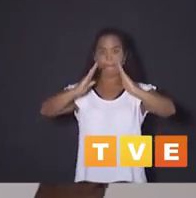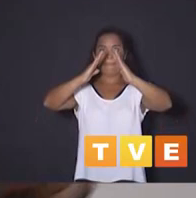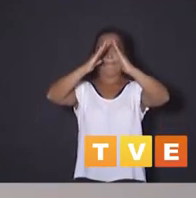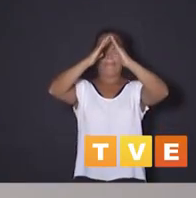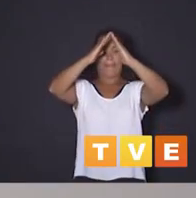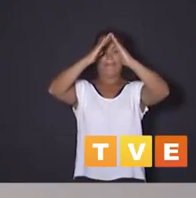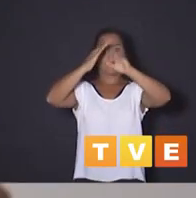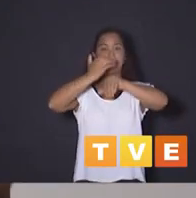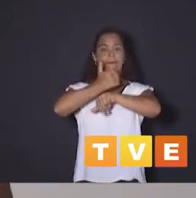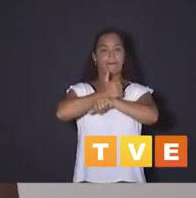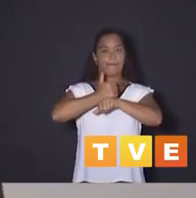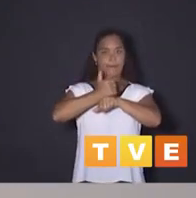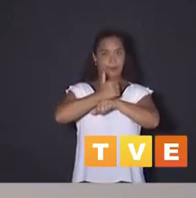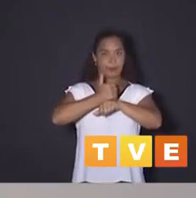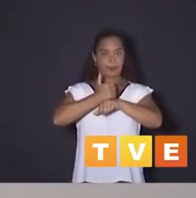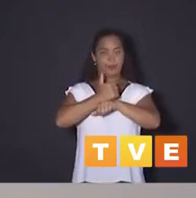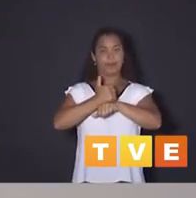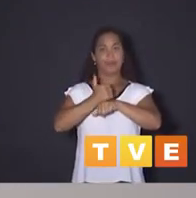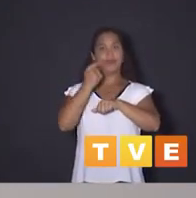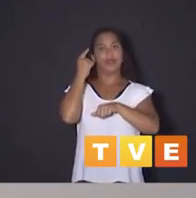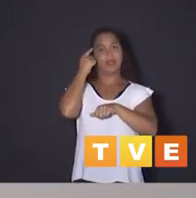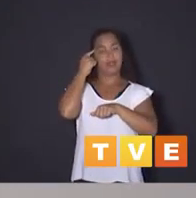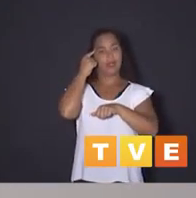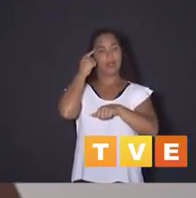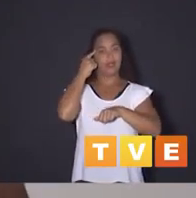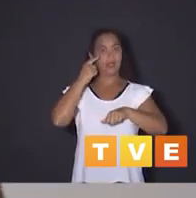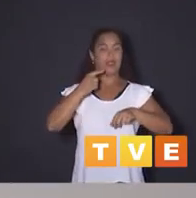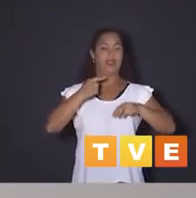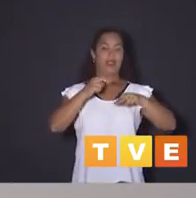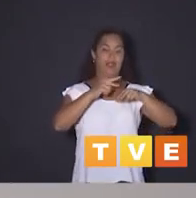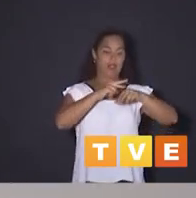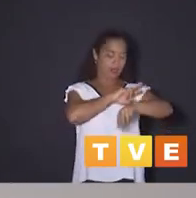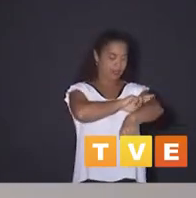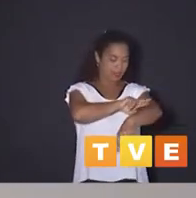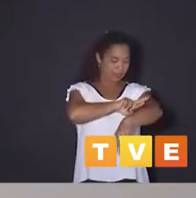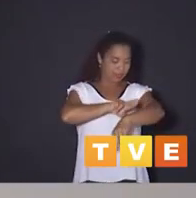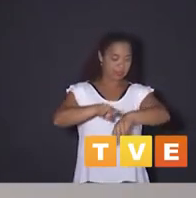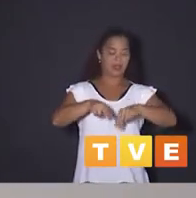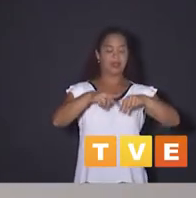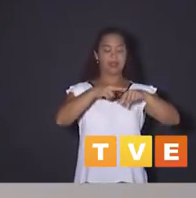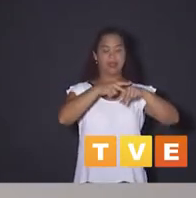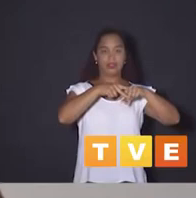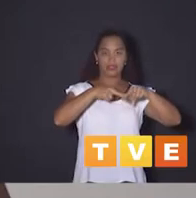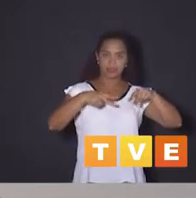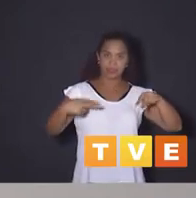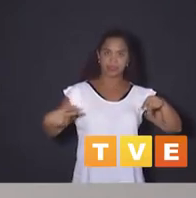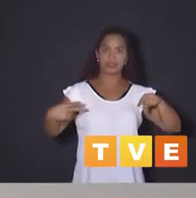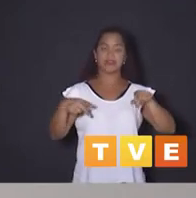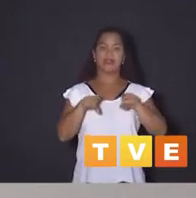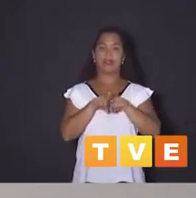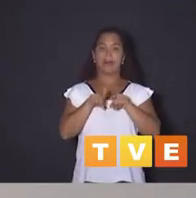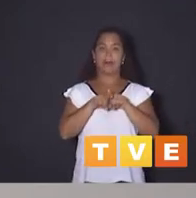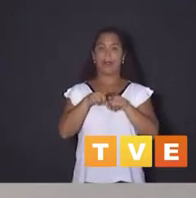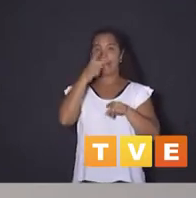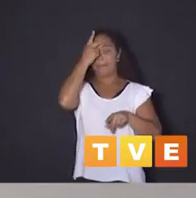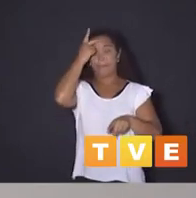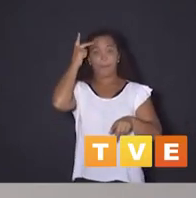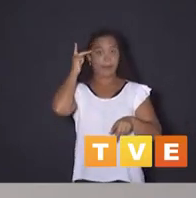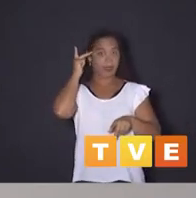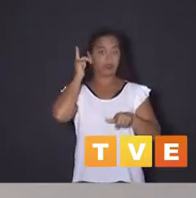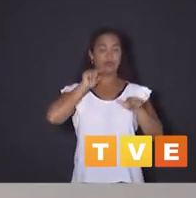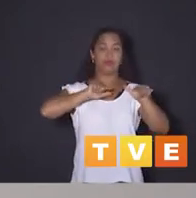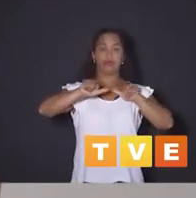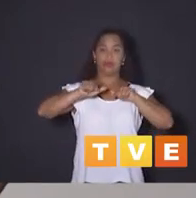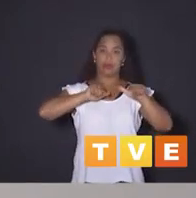profissional né pensando em gênero raça minimamente das pessoas que ocupam determinadas posições